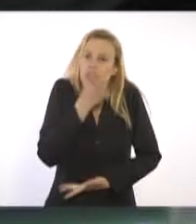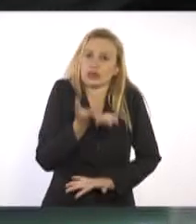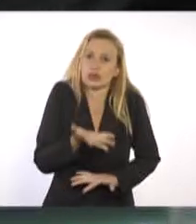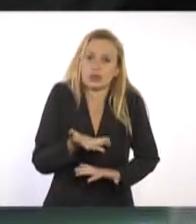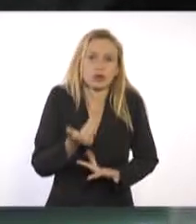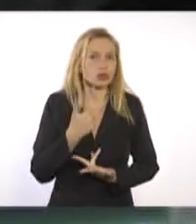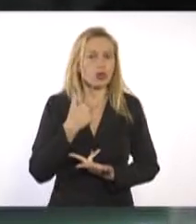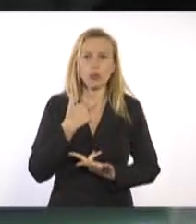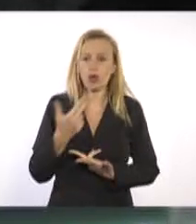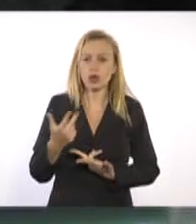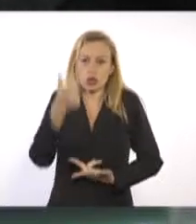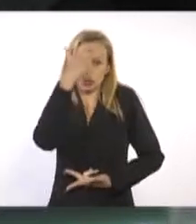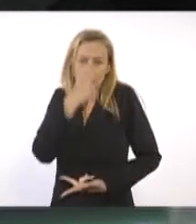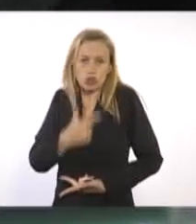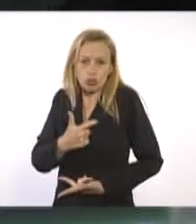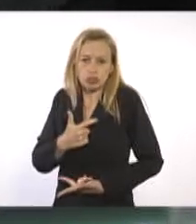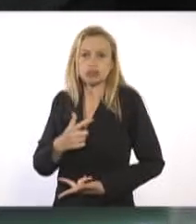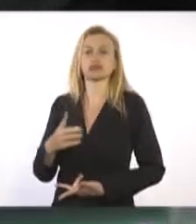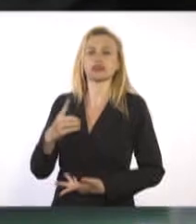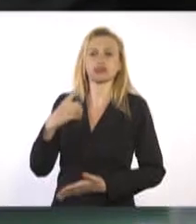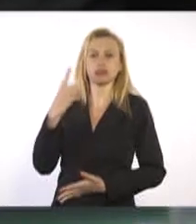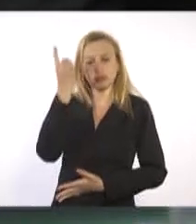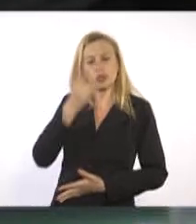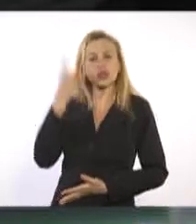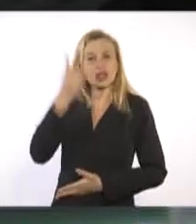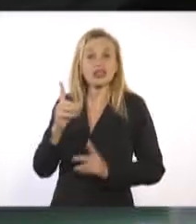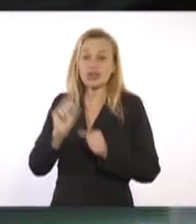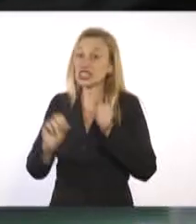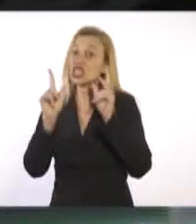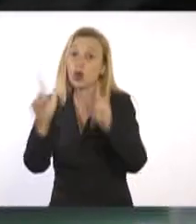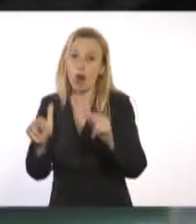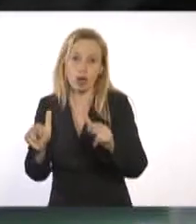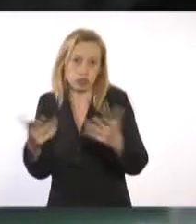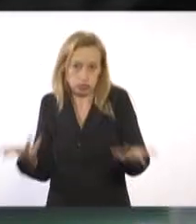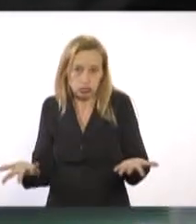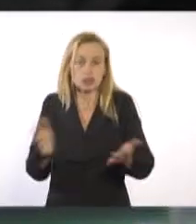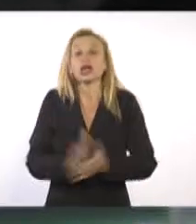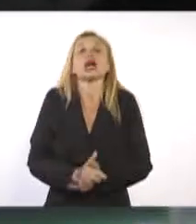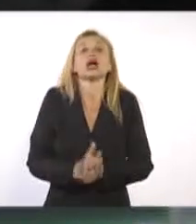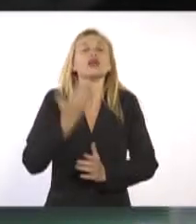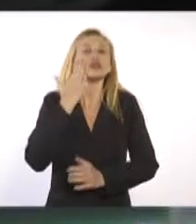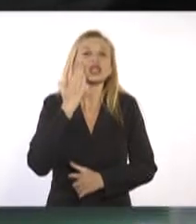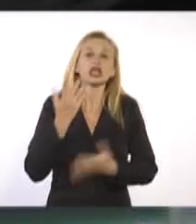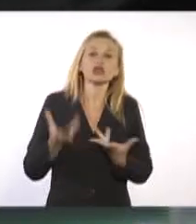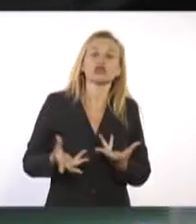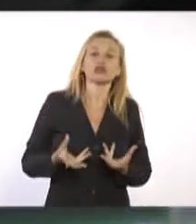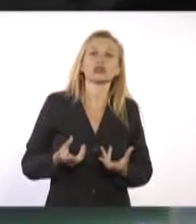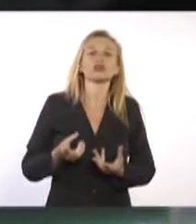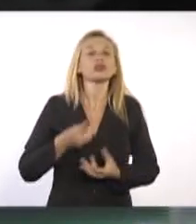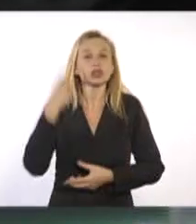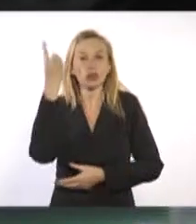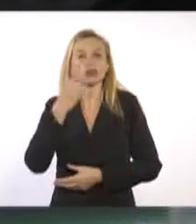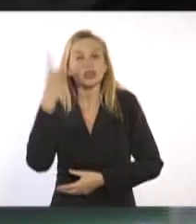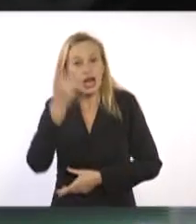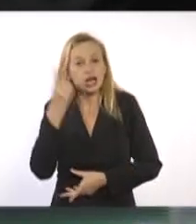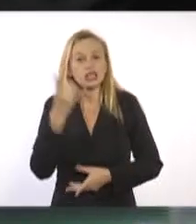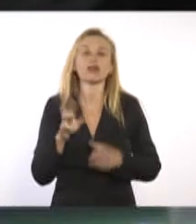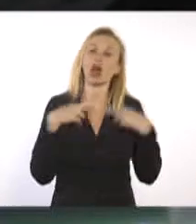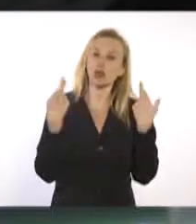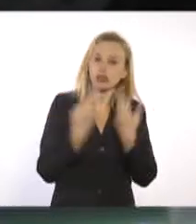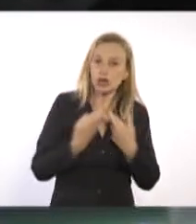enquanto parlamentar, fazer o mesmo daquilo que eu sempre critiquei. Eu entendo que, como deputados, a reunião, a